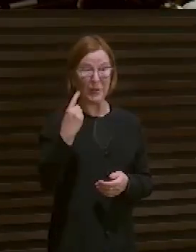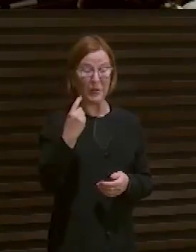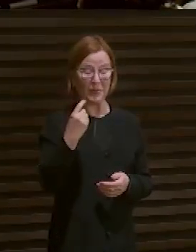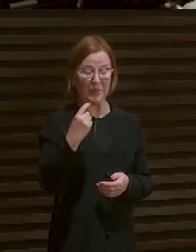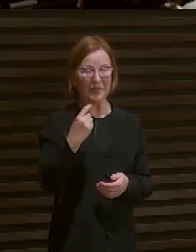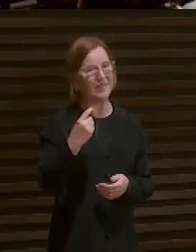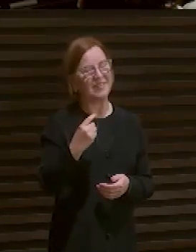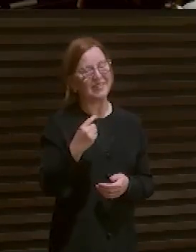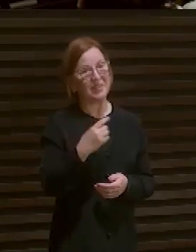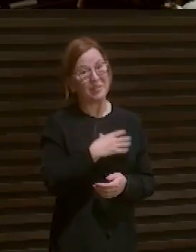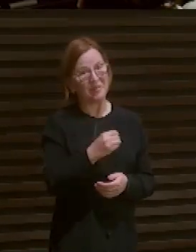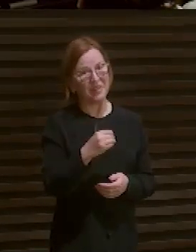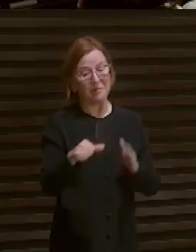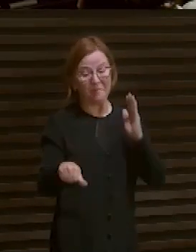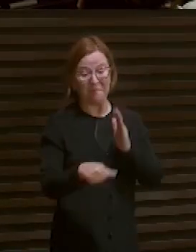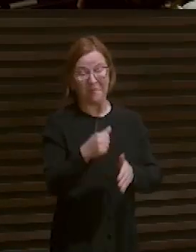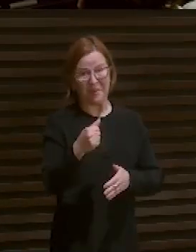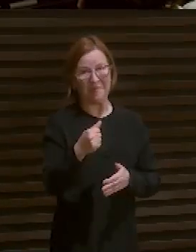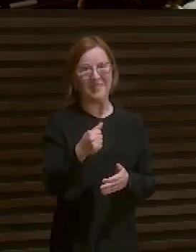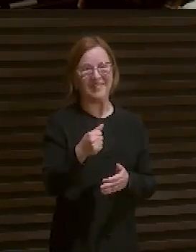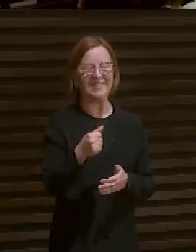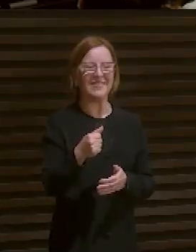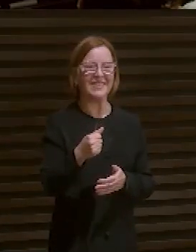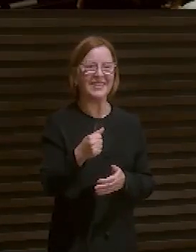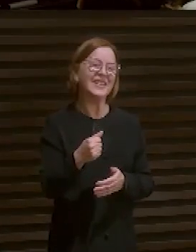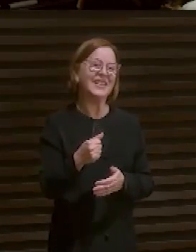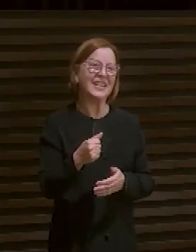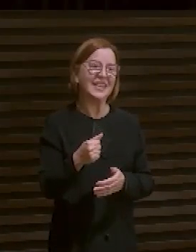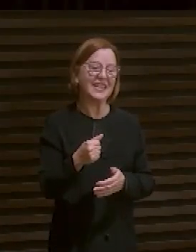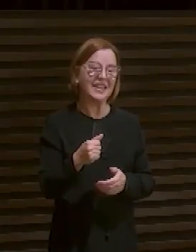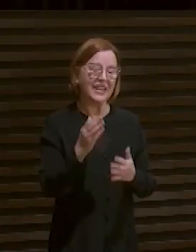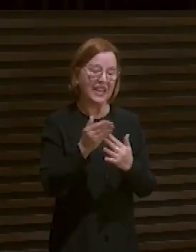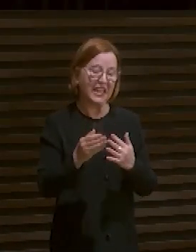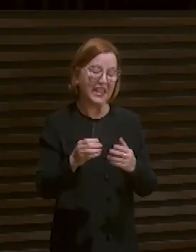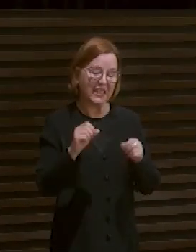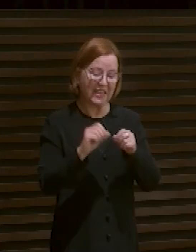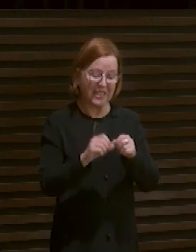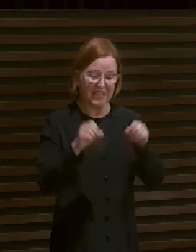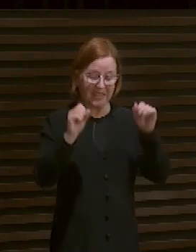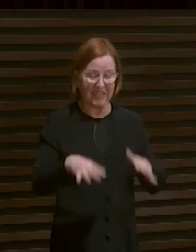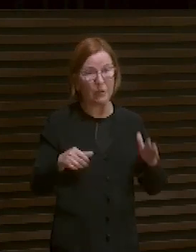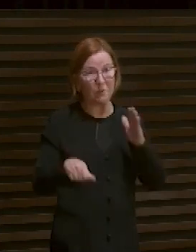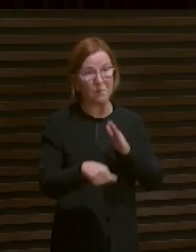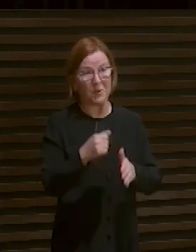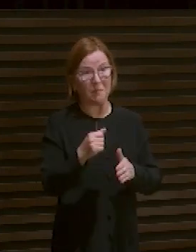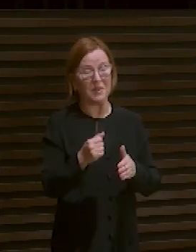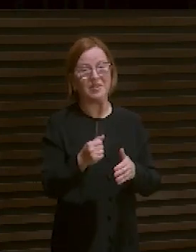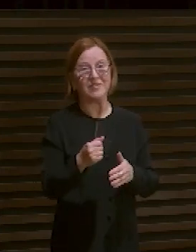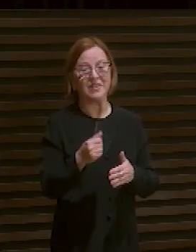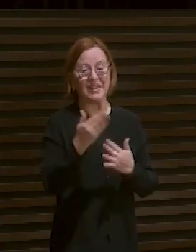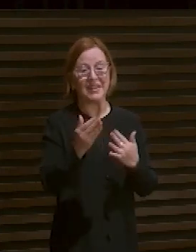unigênito, o primogênito da criação, o primogênito dentre os mortos,